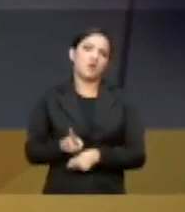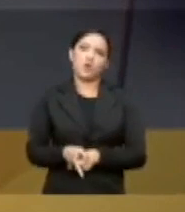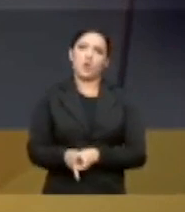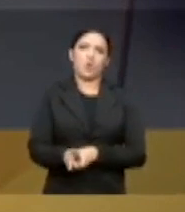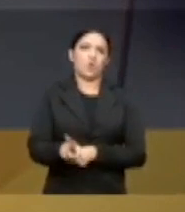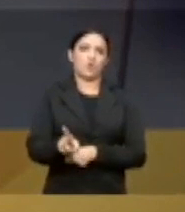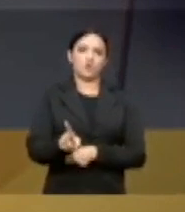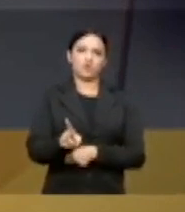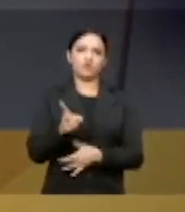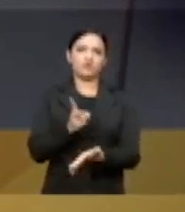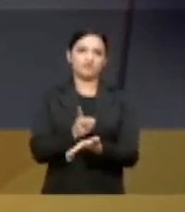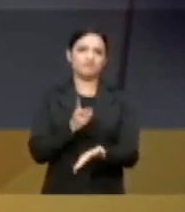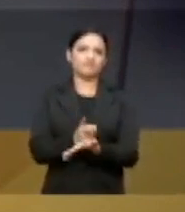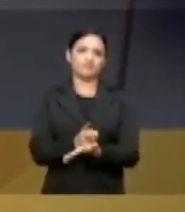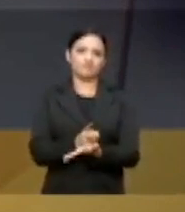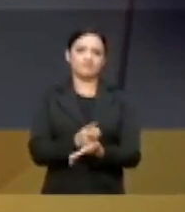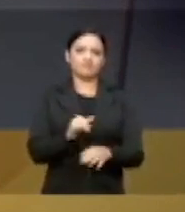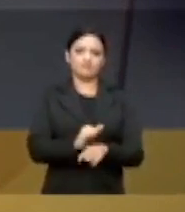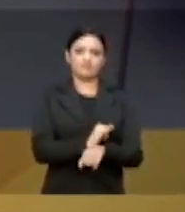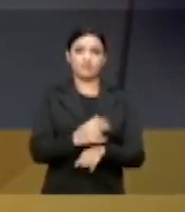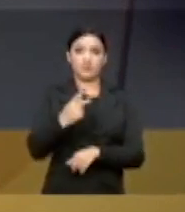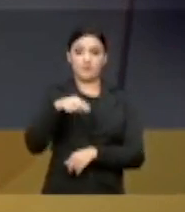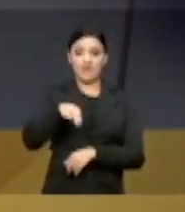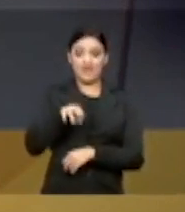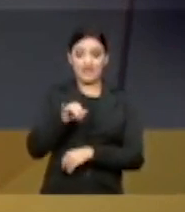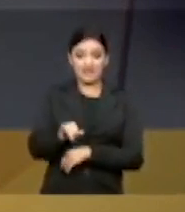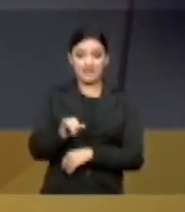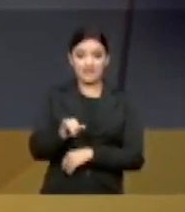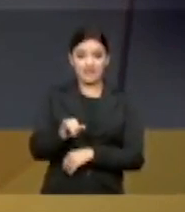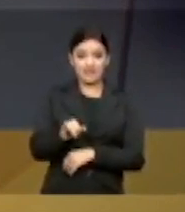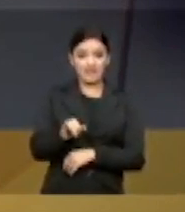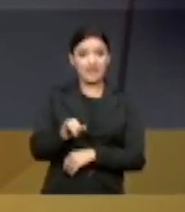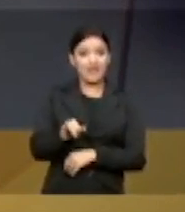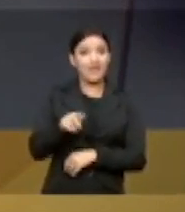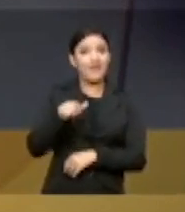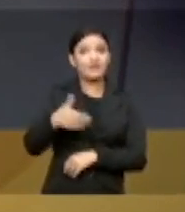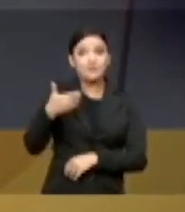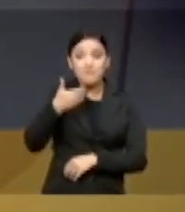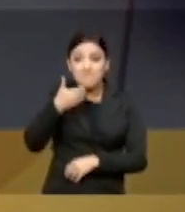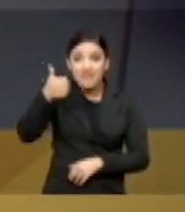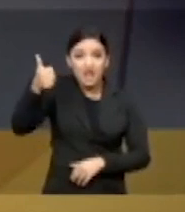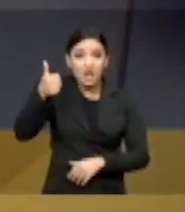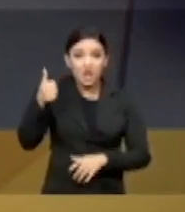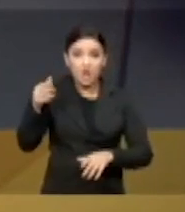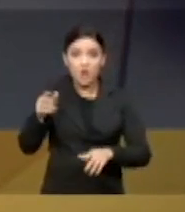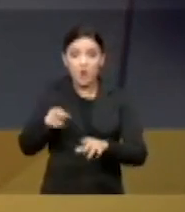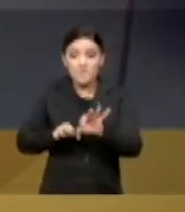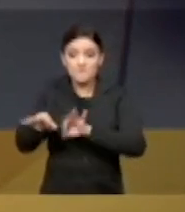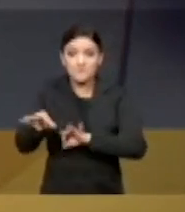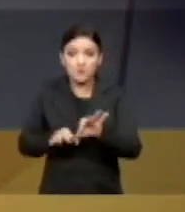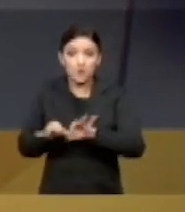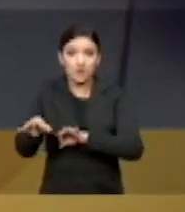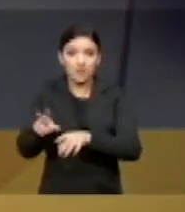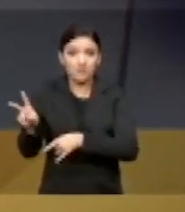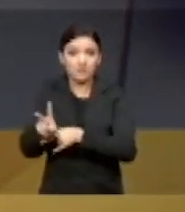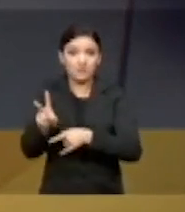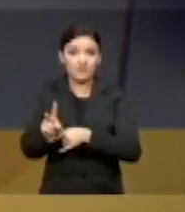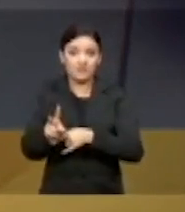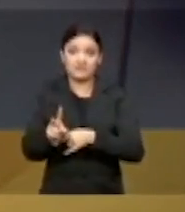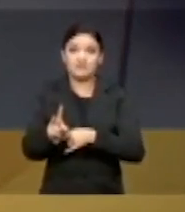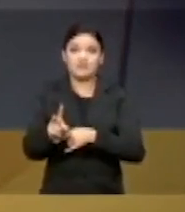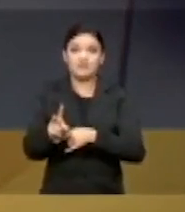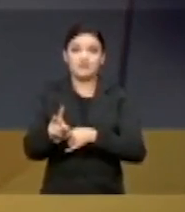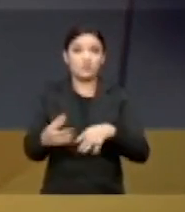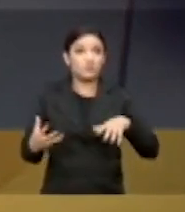coisas. O PNI é reconhecido como um dos melhores programas de imunização do mundo e é patrimônio